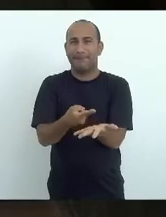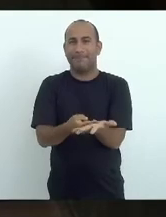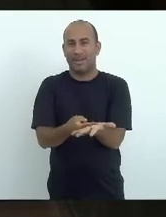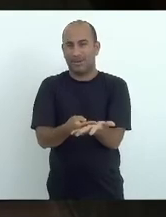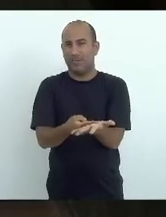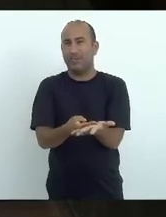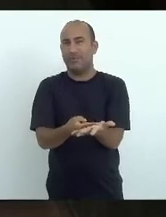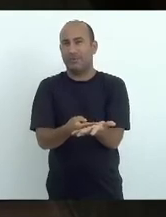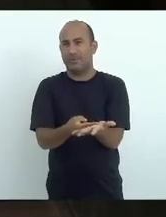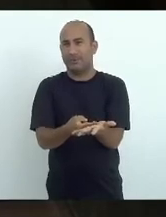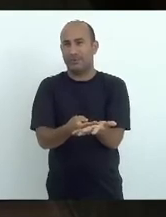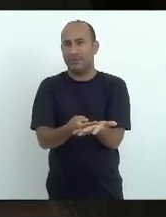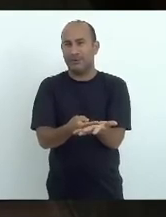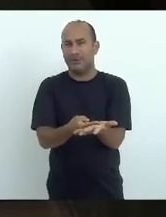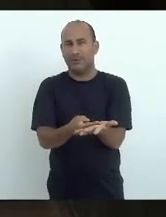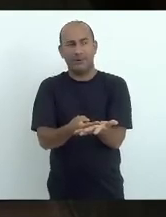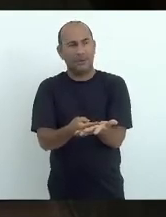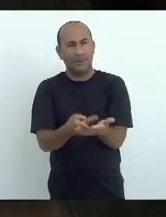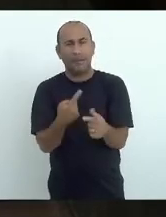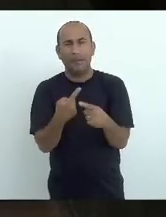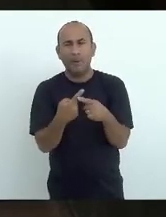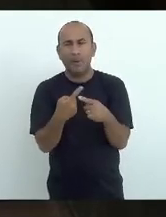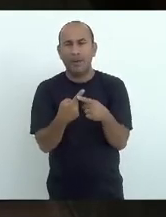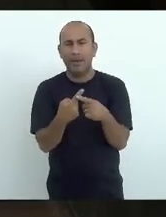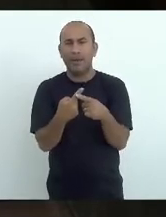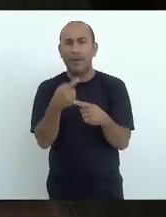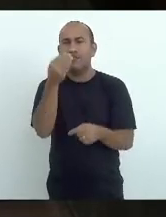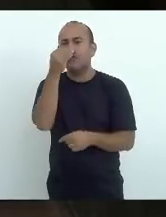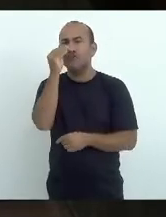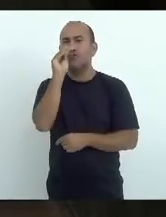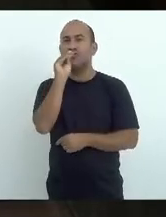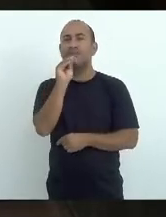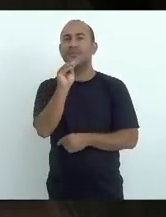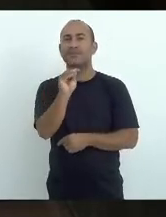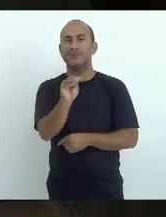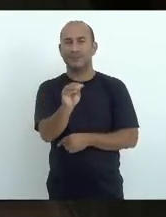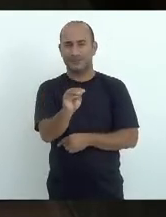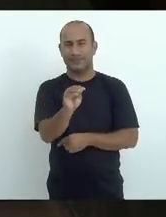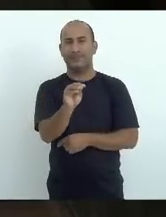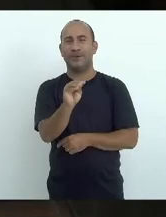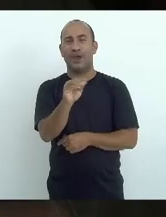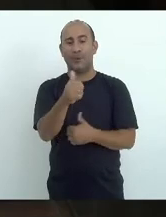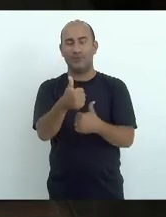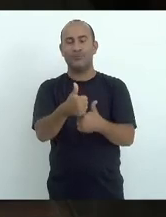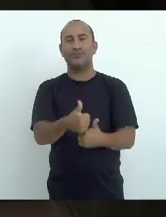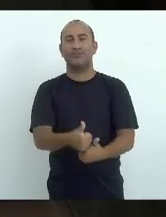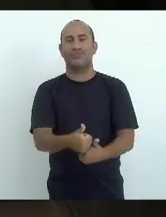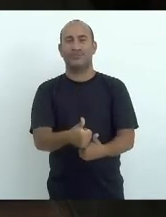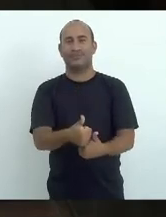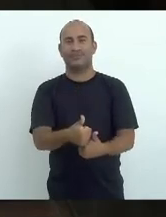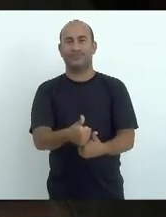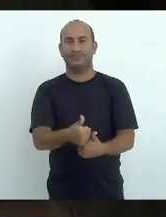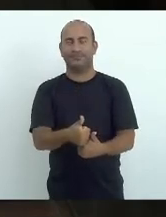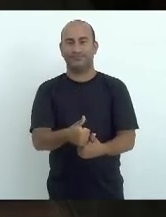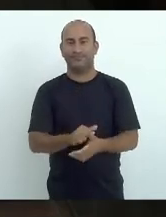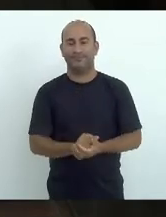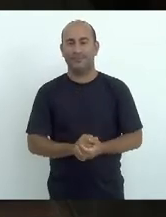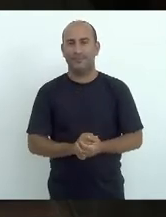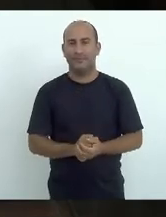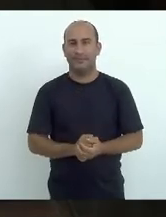um gol, porque rejeitou o substitutivo. É